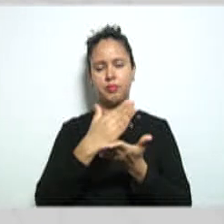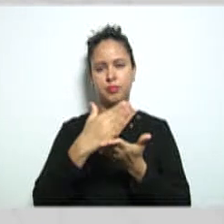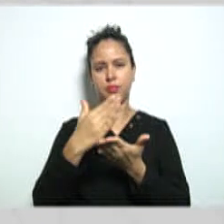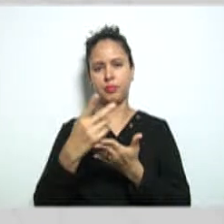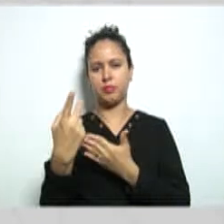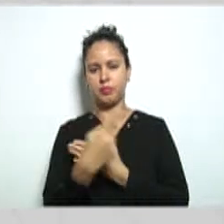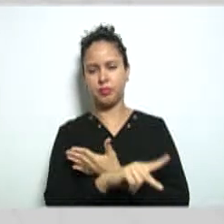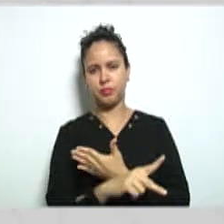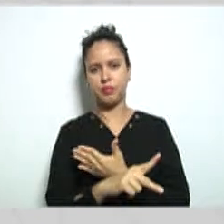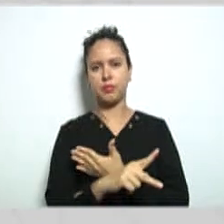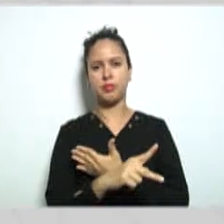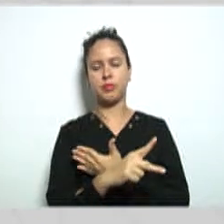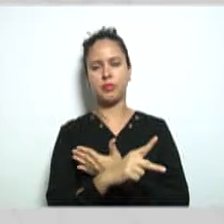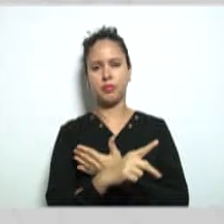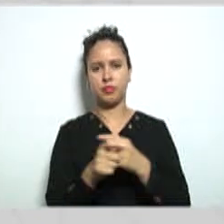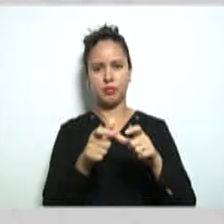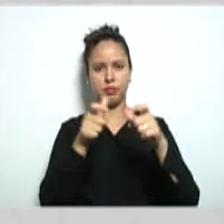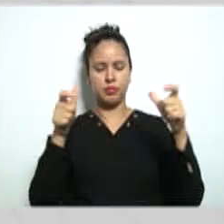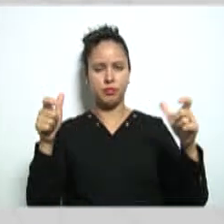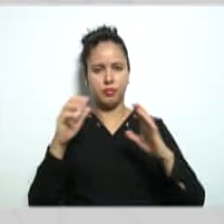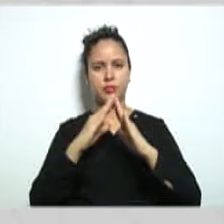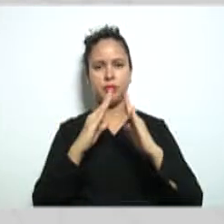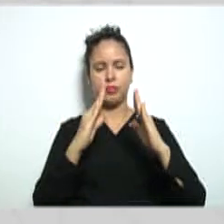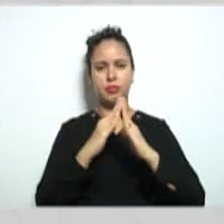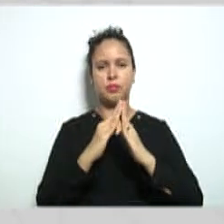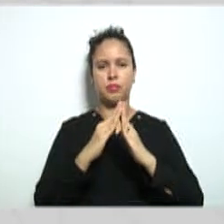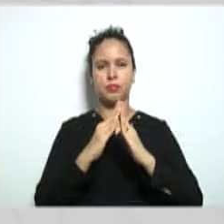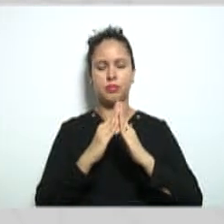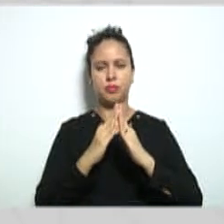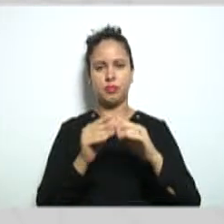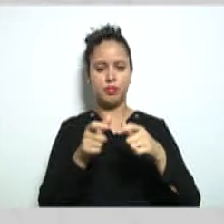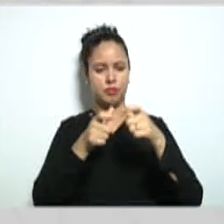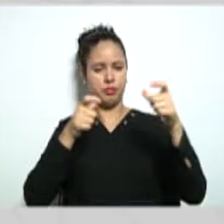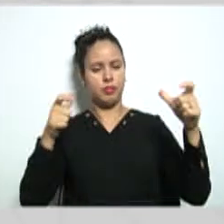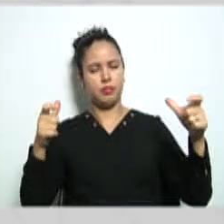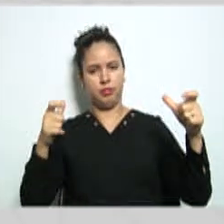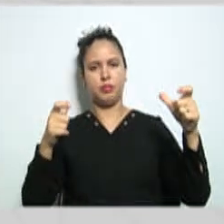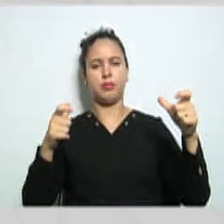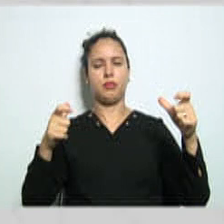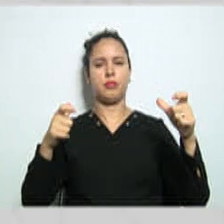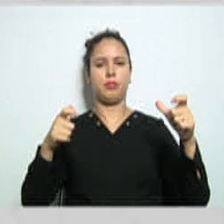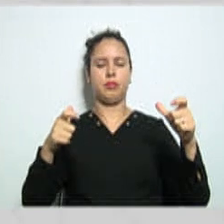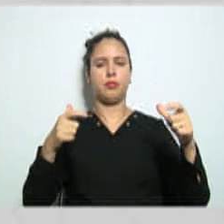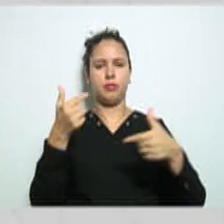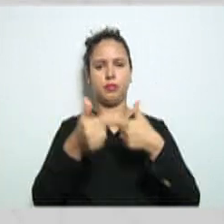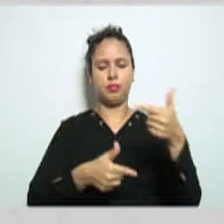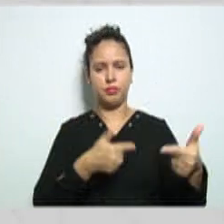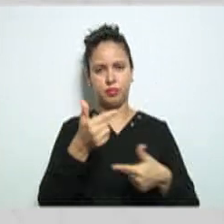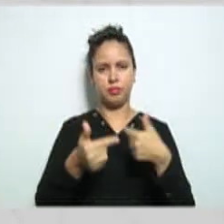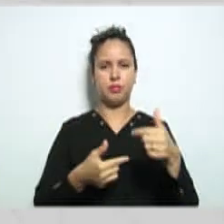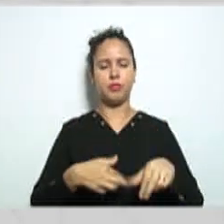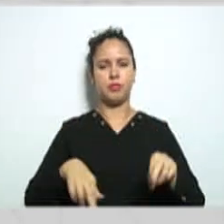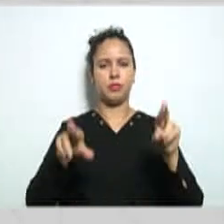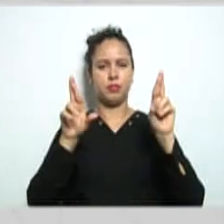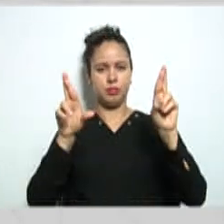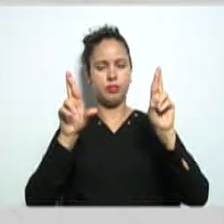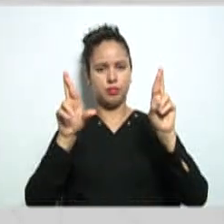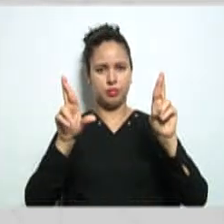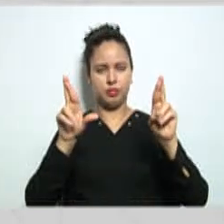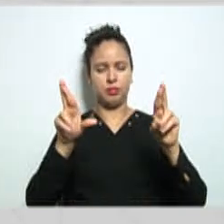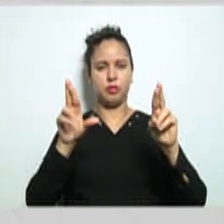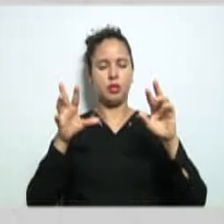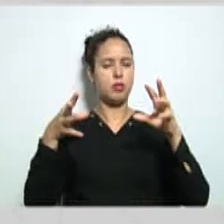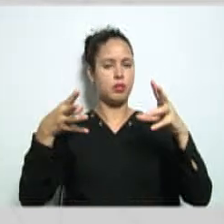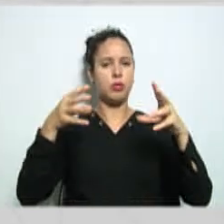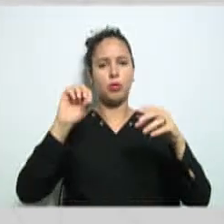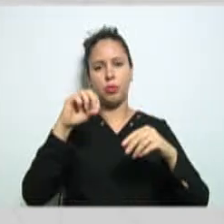membros. Na maioria das casas, a maior parte da responsabilidade, quando não toda